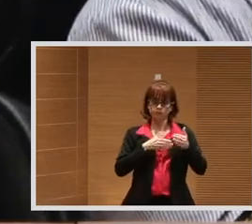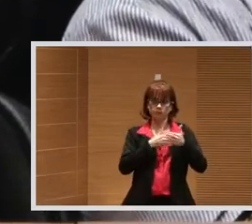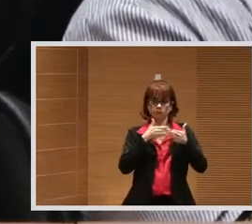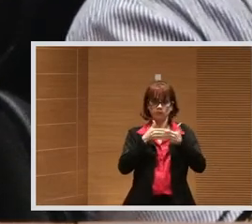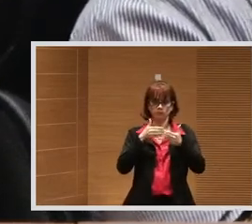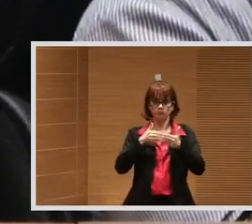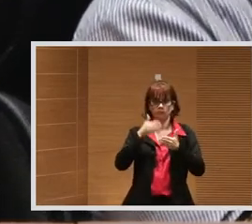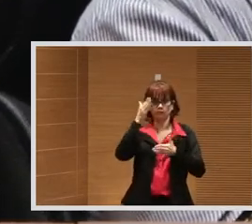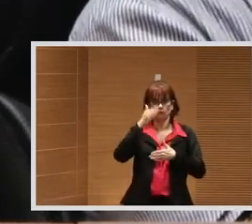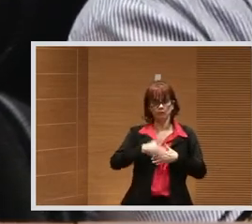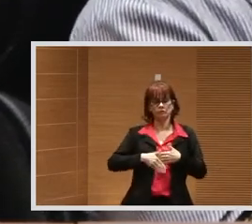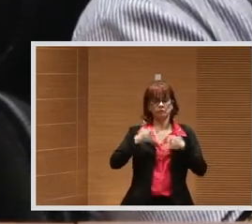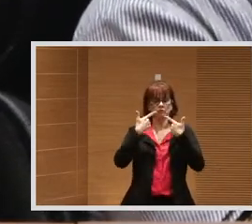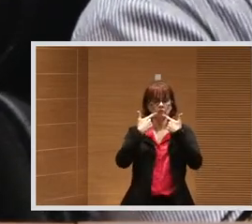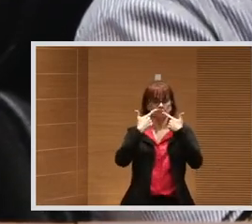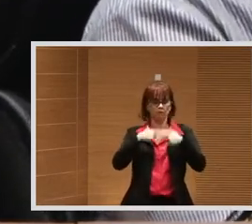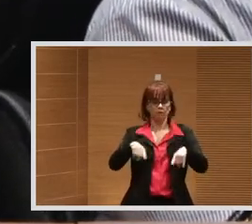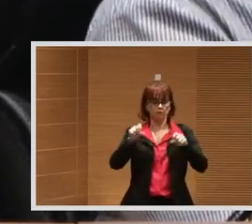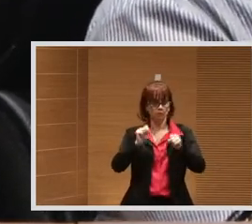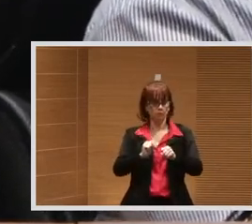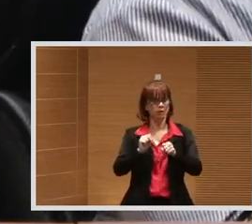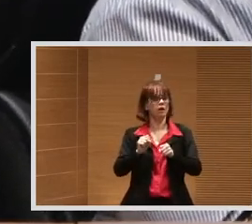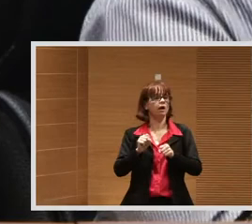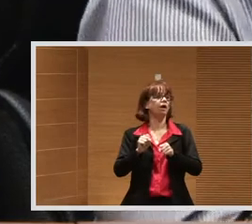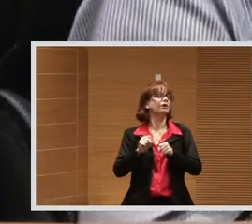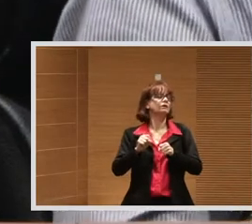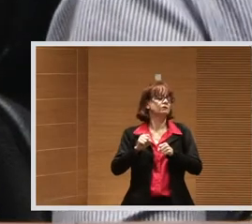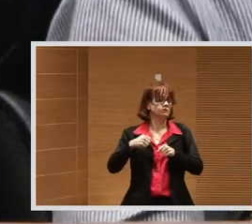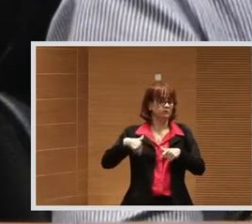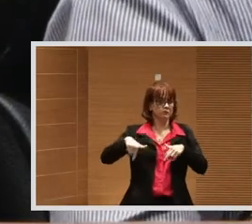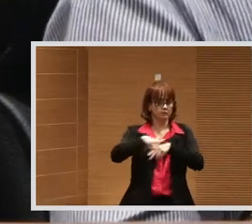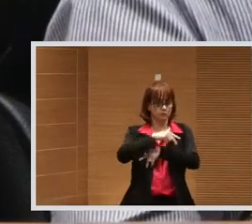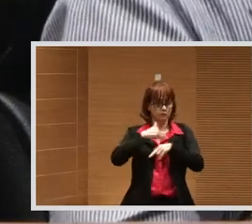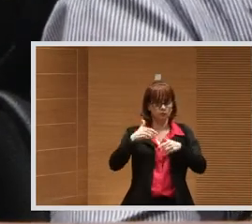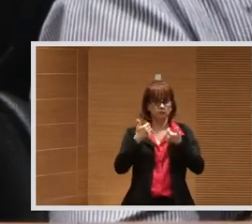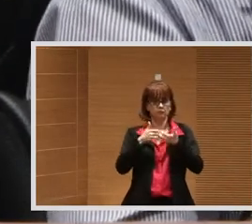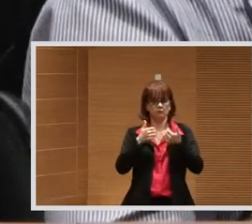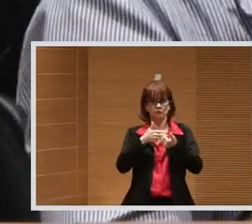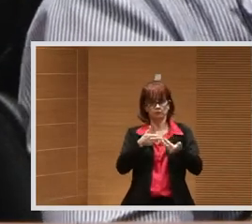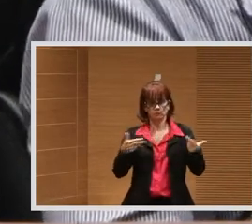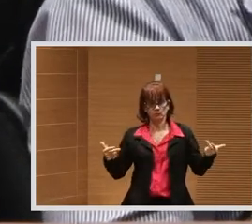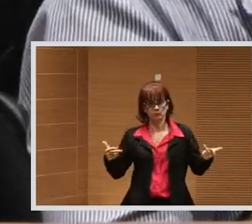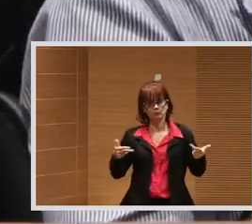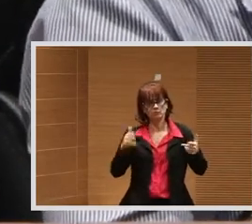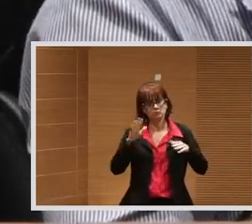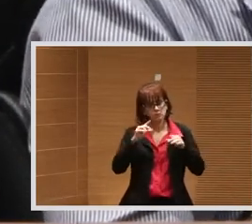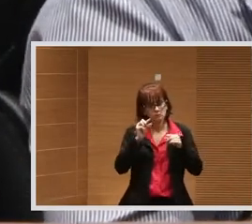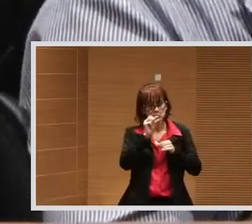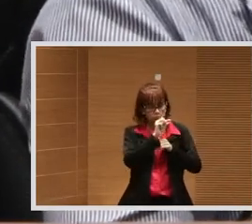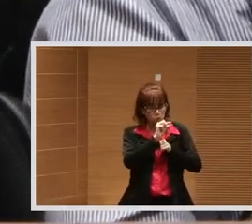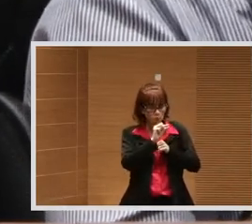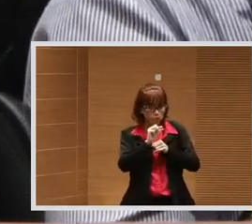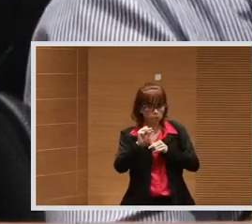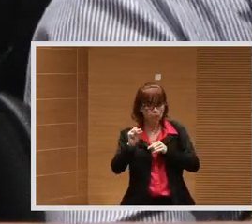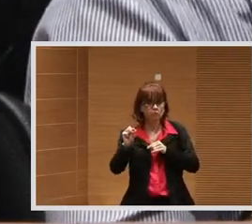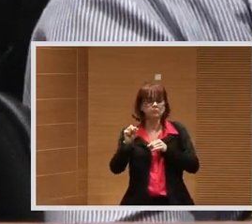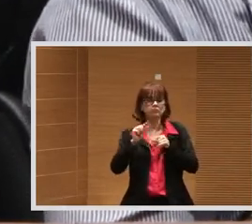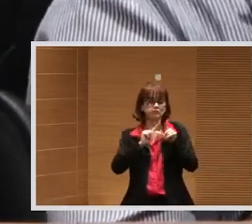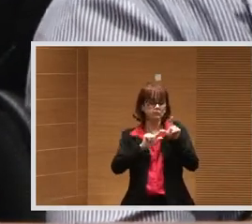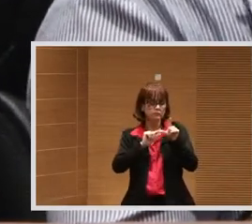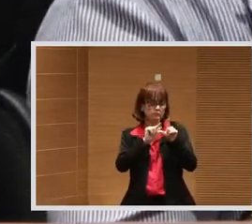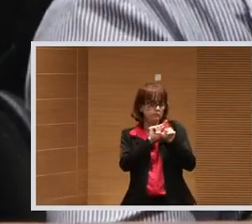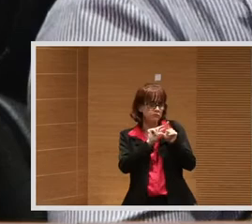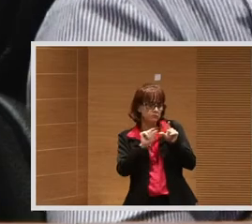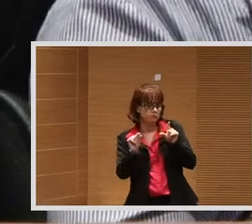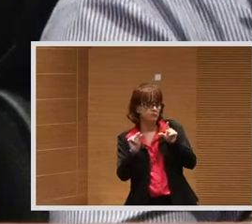altitudinal, barreira de linguagem, barreira motor, barreira de transportes, e às vezes coloca uma letrinha pequena ali, pequenininha ali, o CID, porque